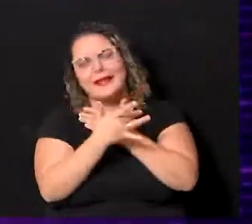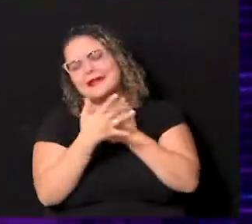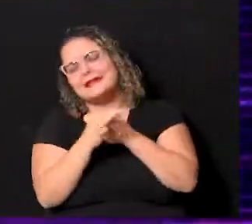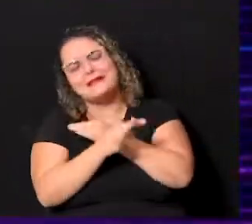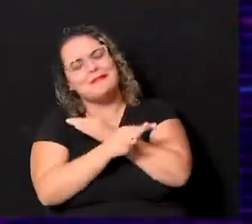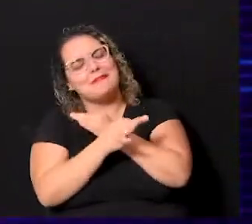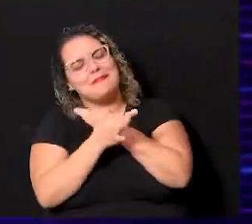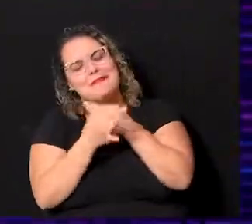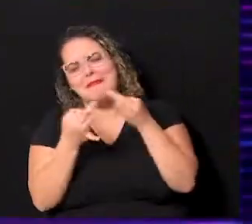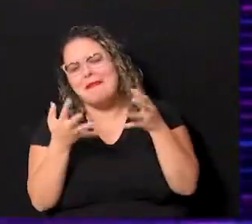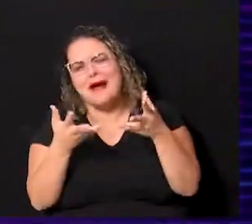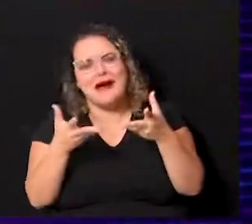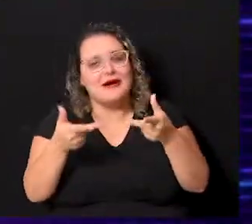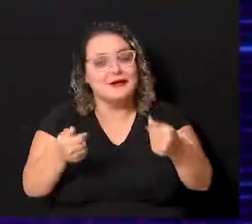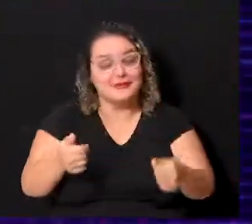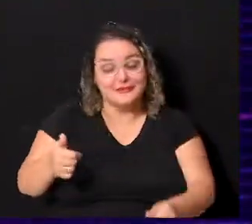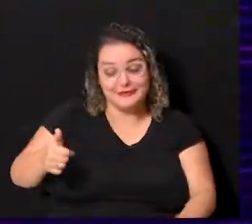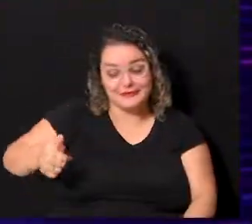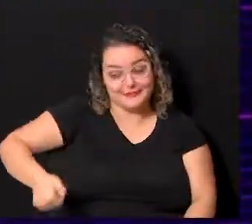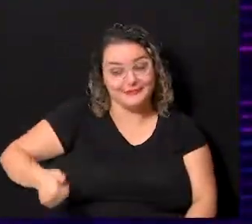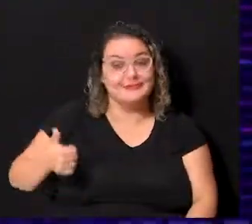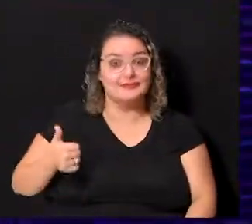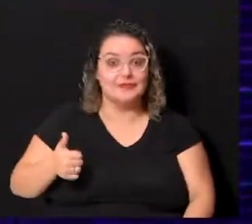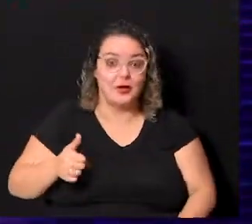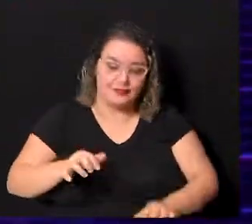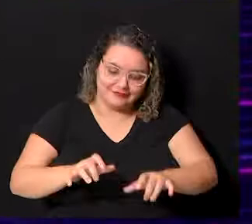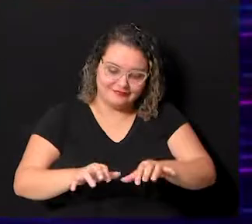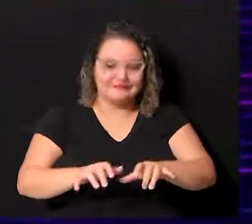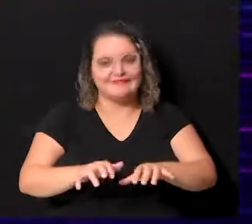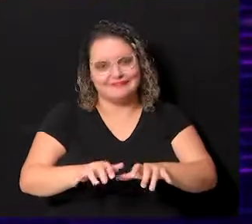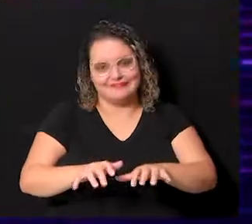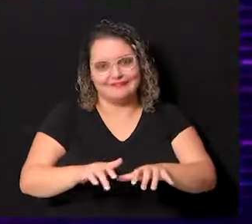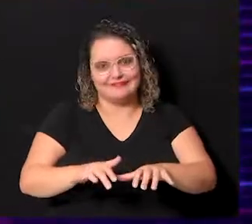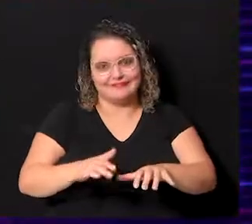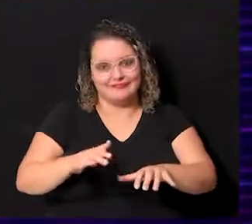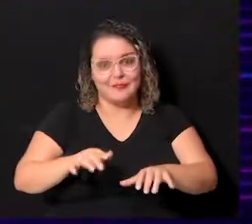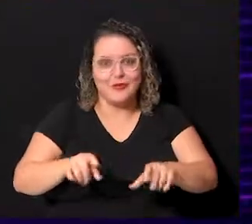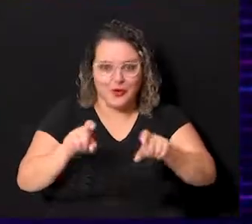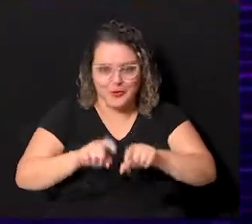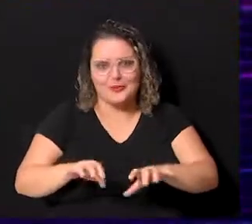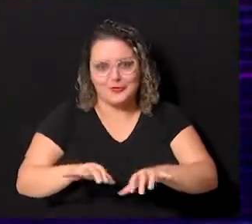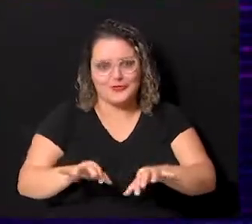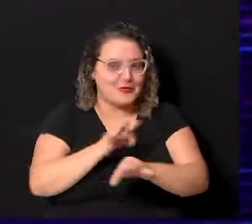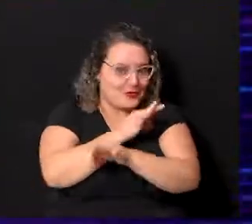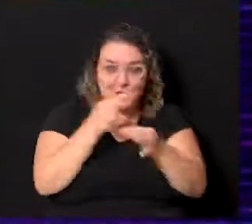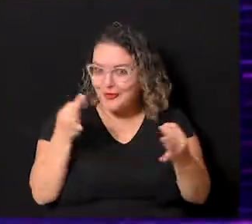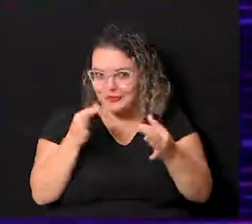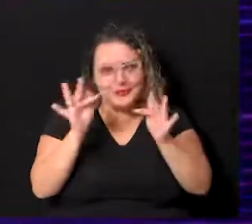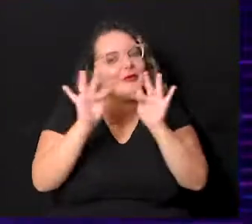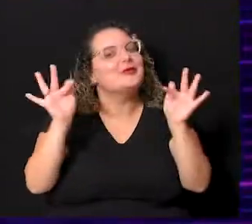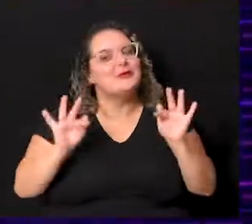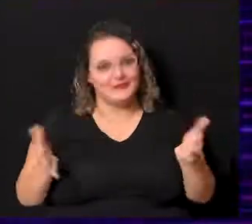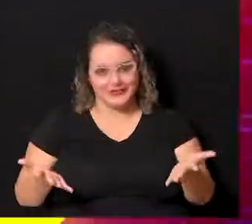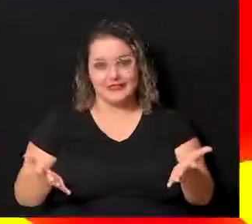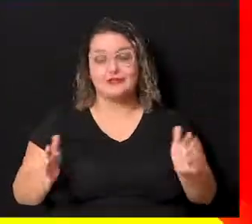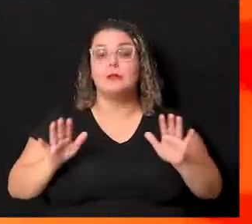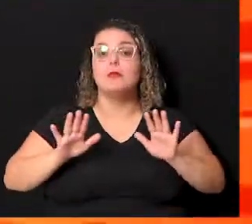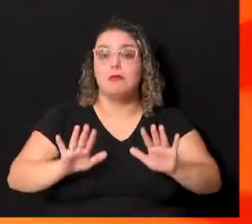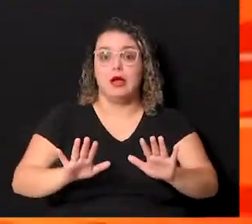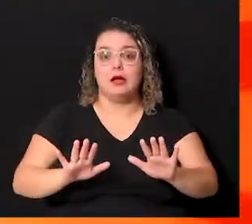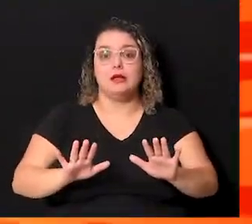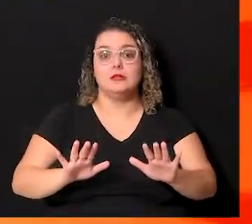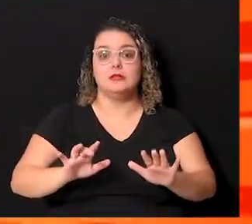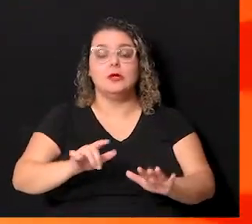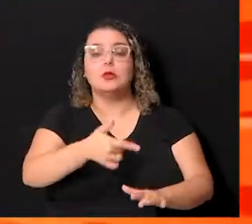Então, para mim, apertar o mesmo botão vermelho ou os botões do teclado no meu computador está sendo ótimo. Estou muito feliz.